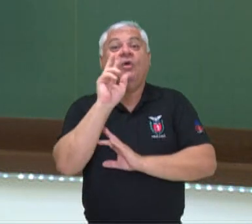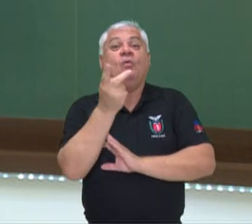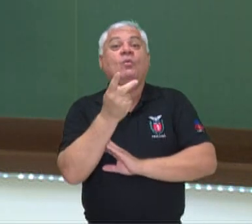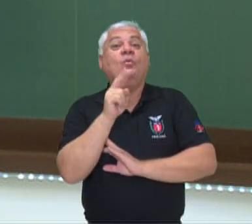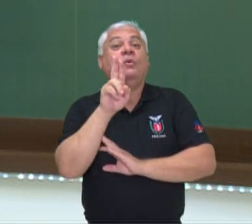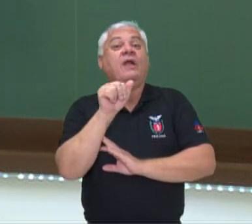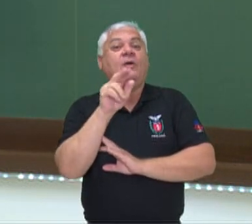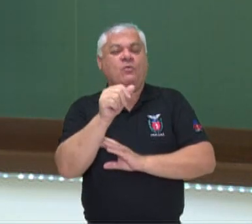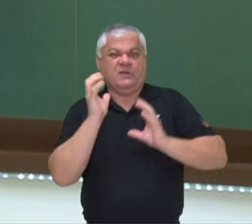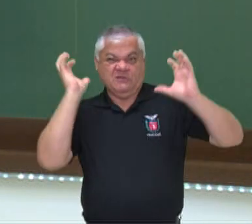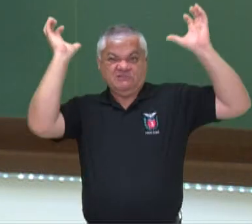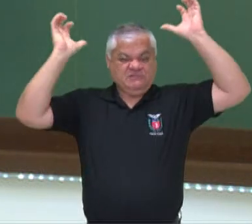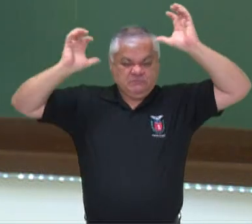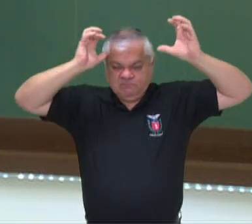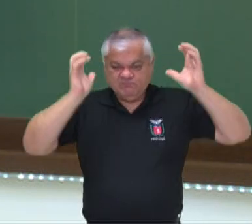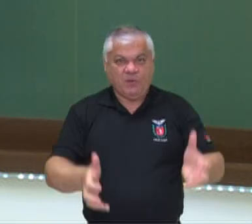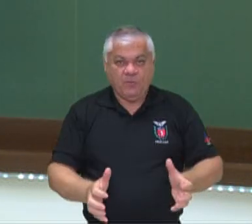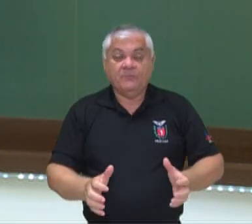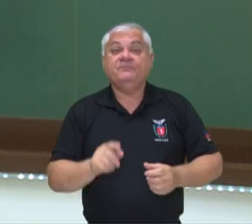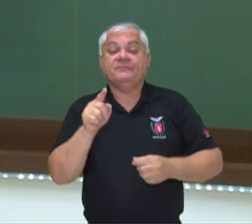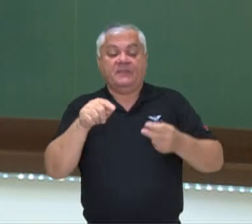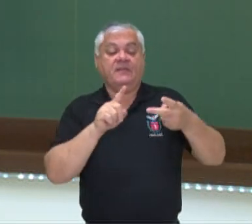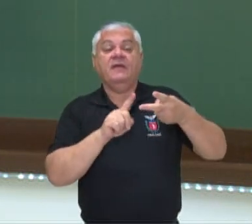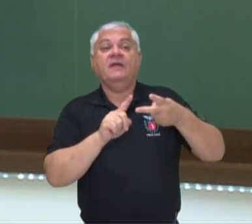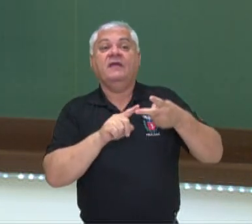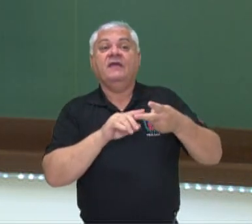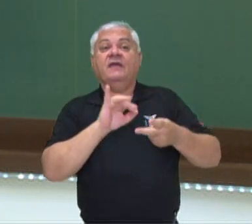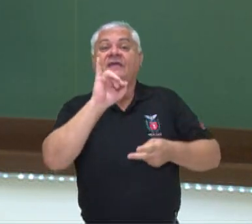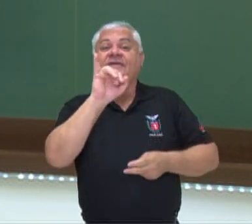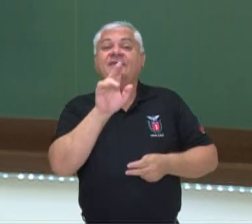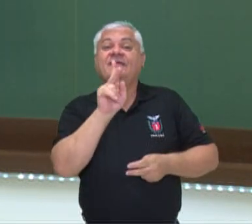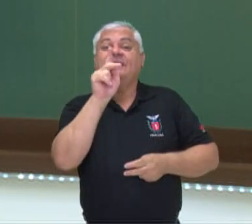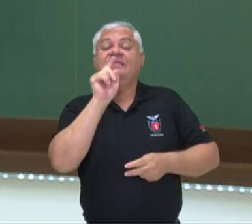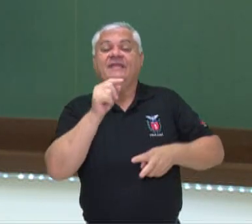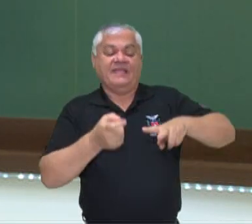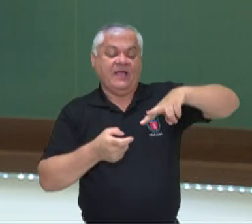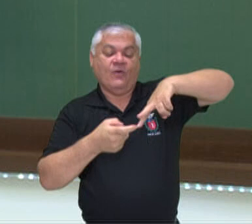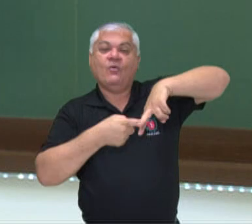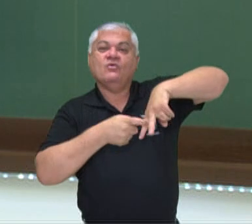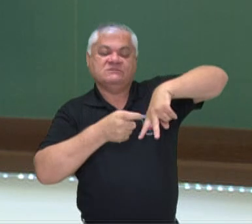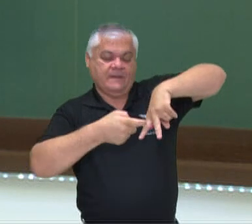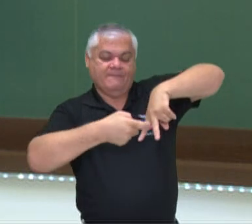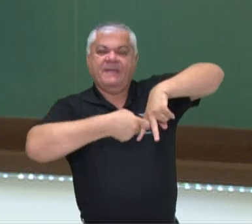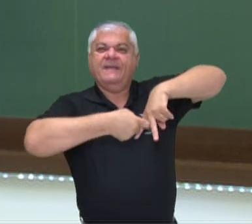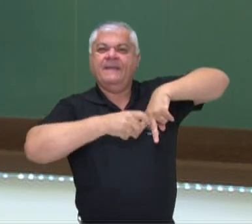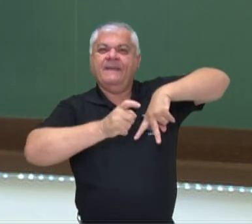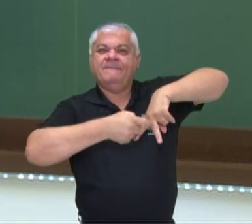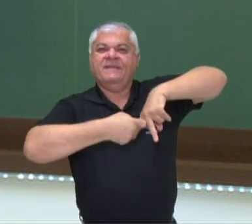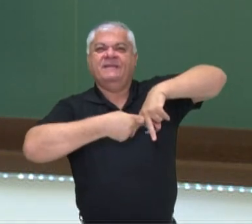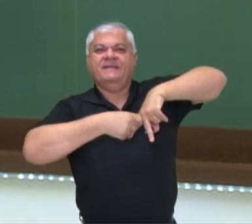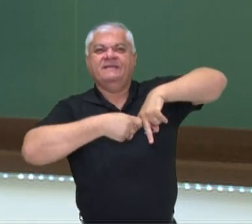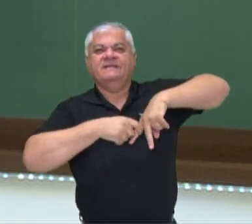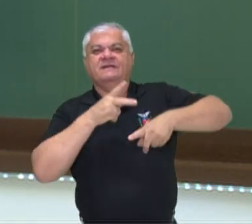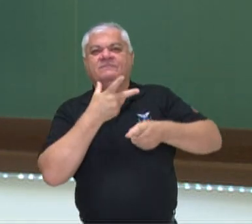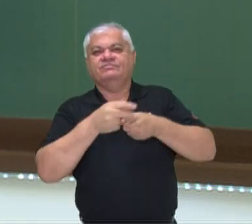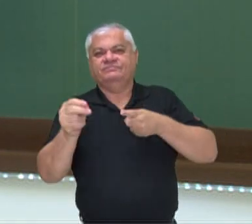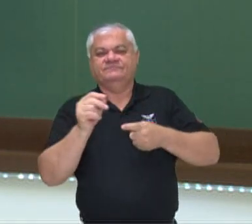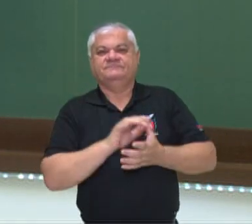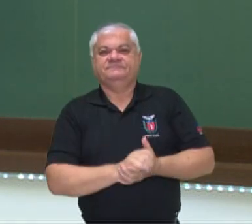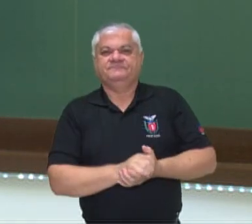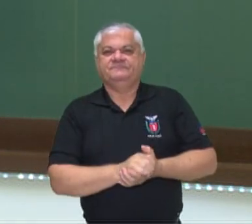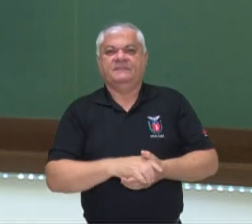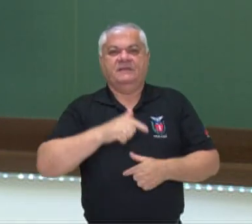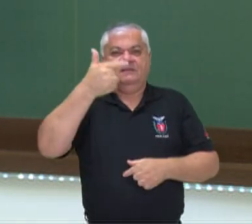Ikindene, tem que tentar tocar a coxa, a parte de trás da coxa do adversário, tá?